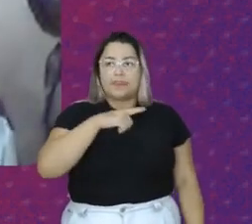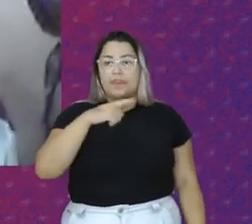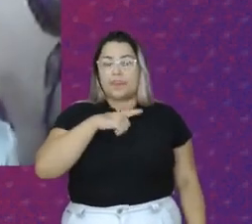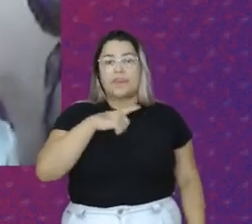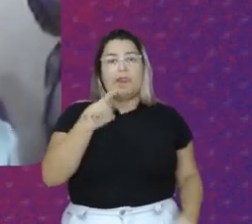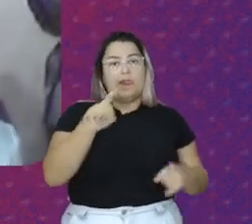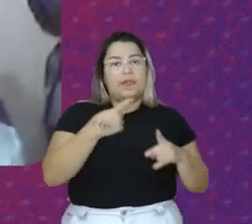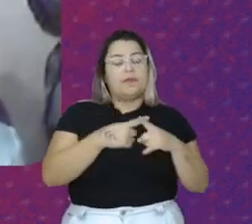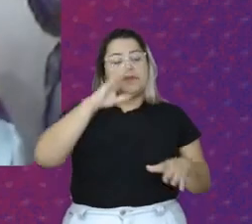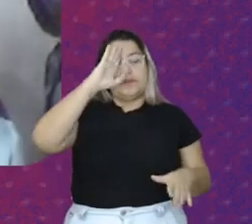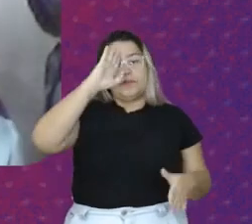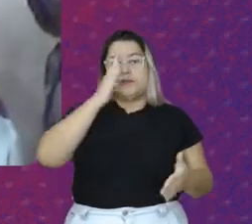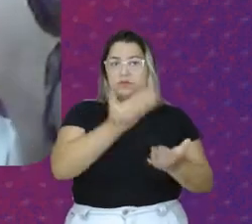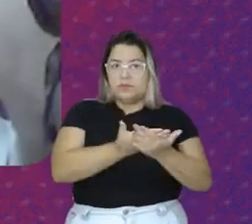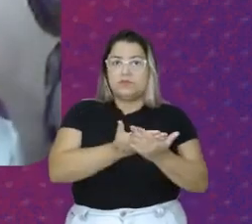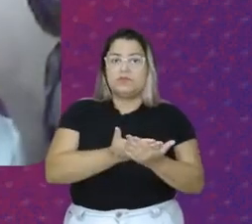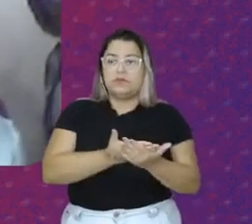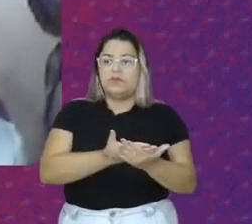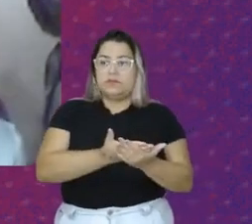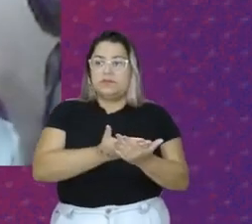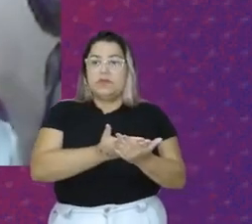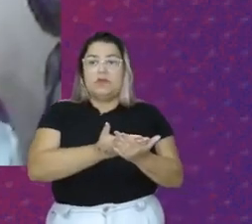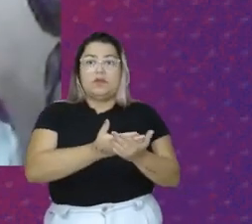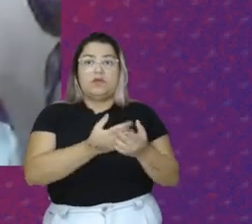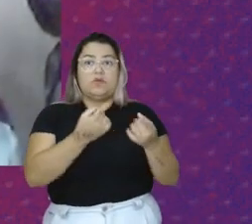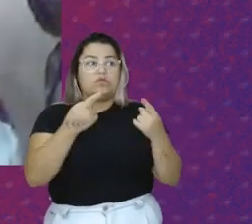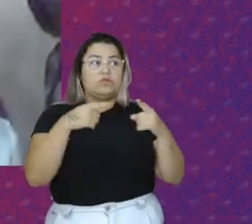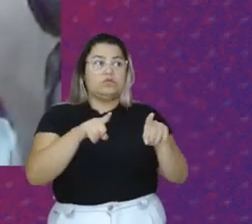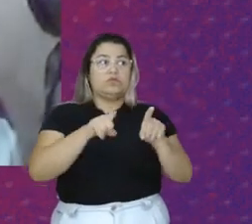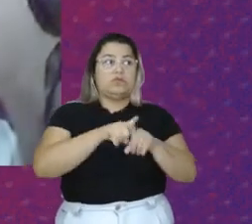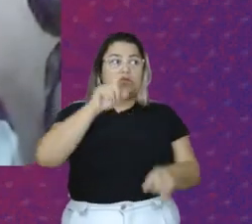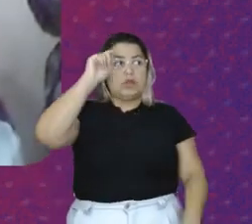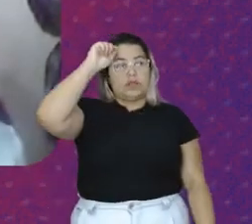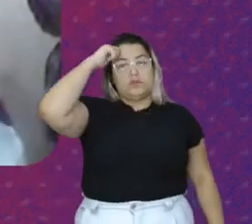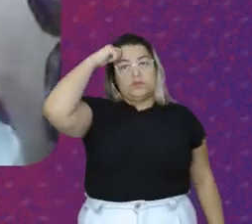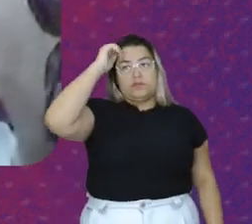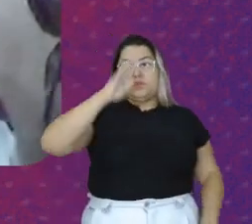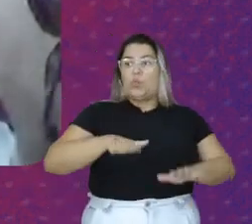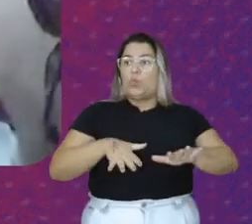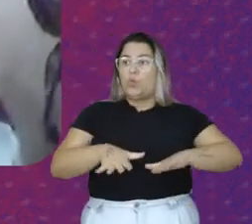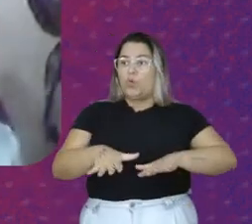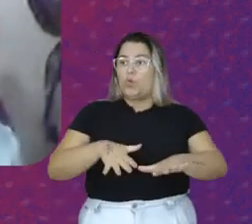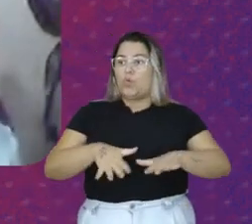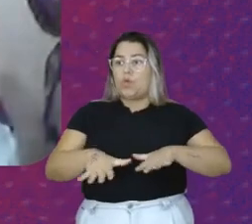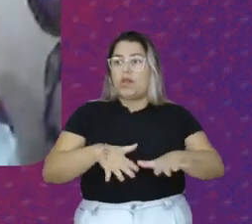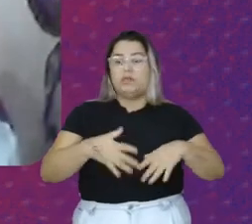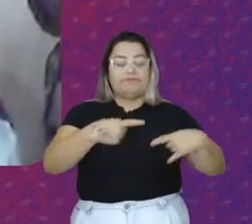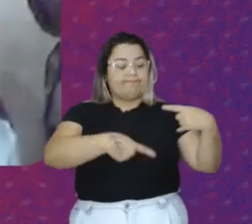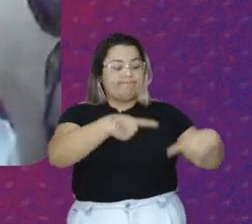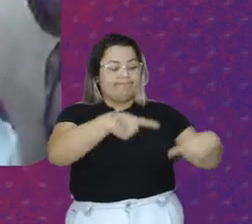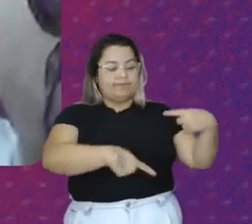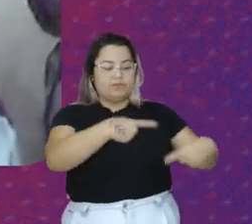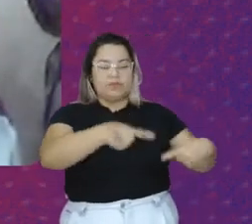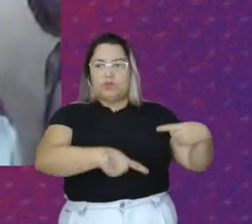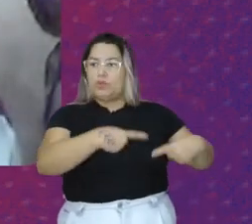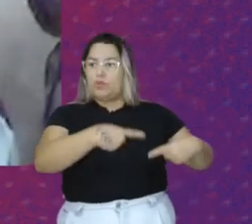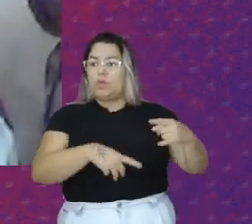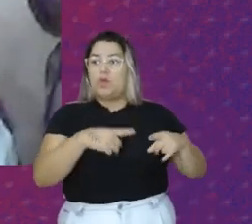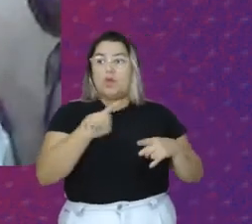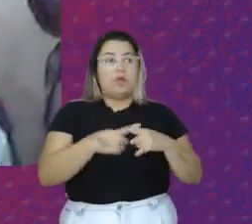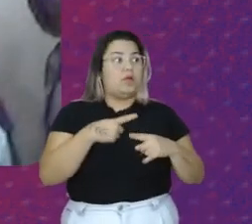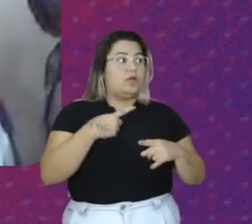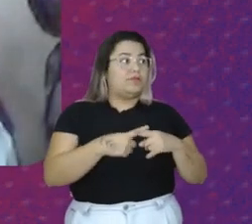porque acreditamos que o combate ao racismo, esse movimento, essa discussão, né, porque